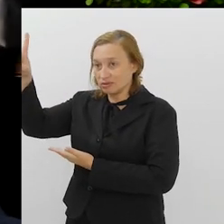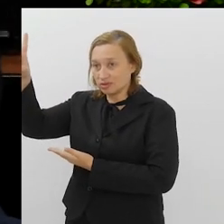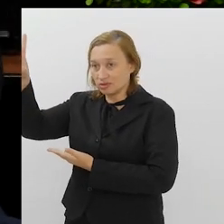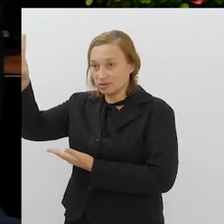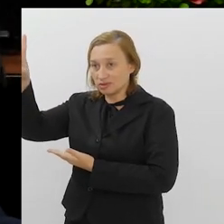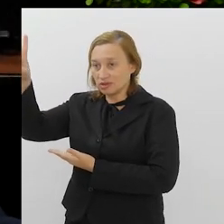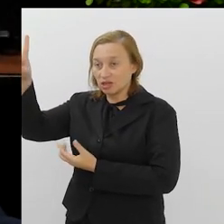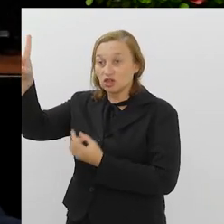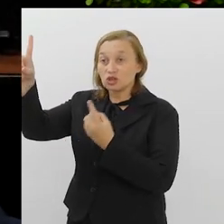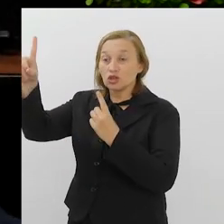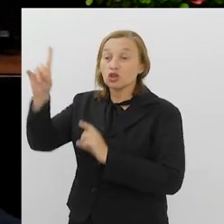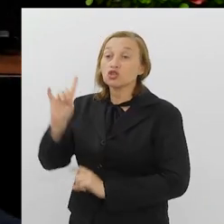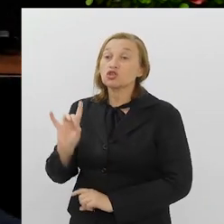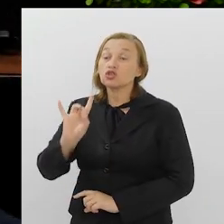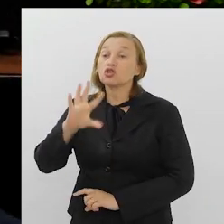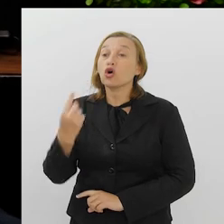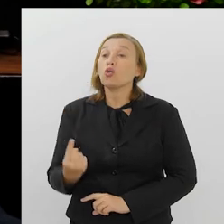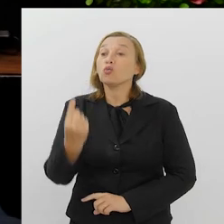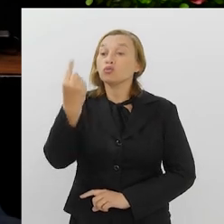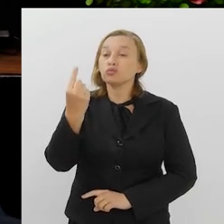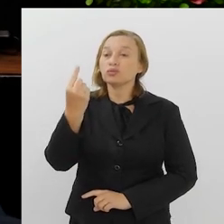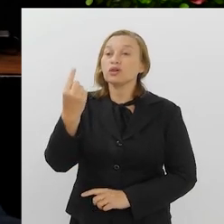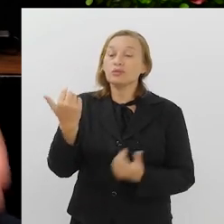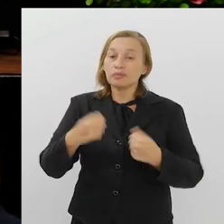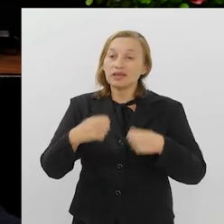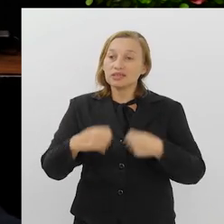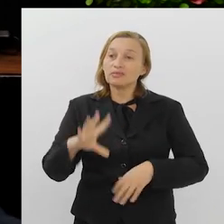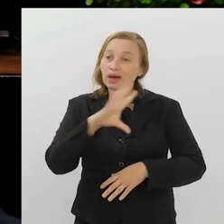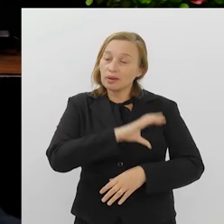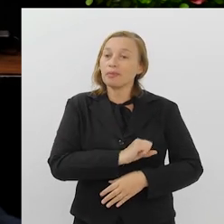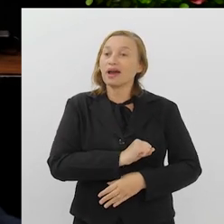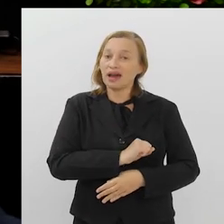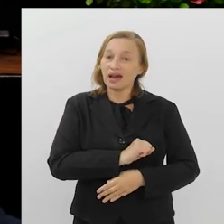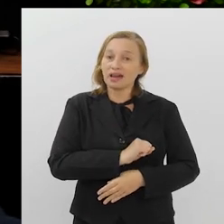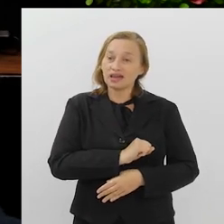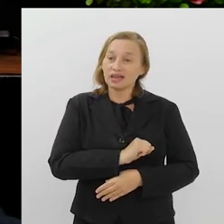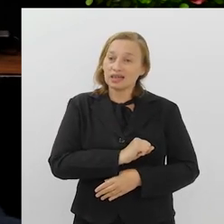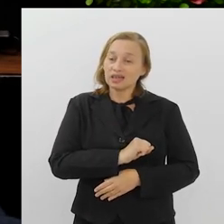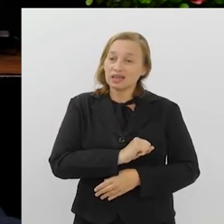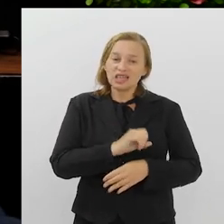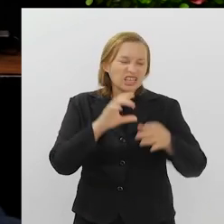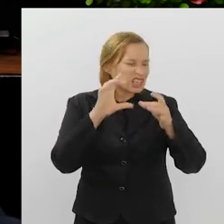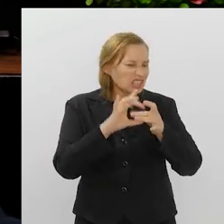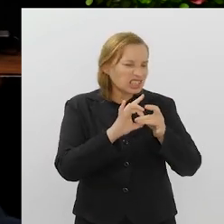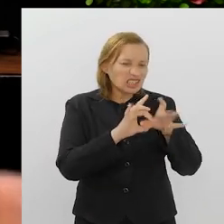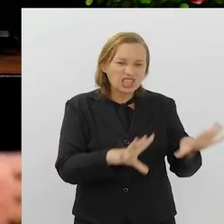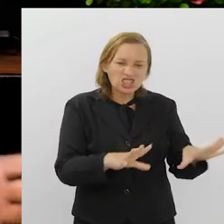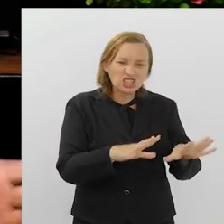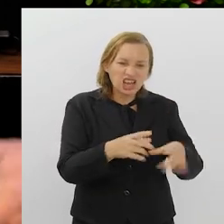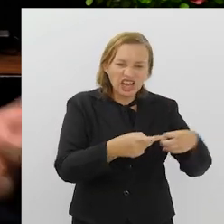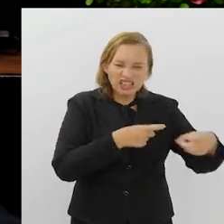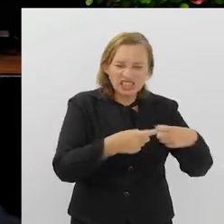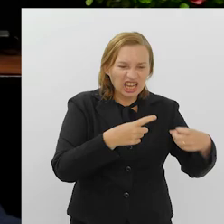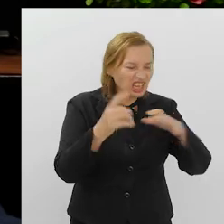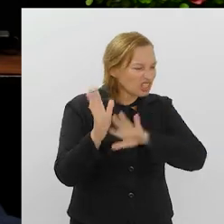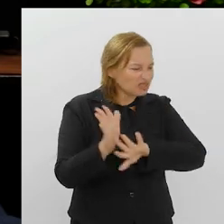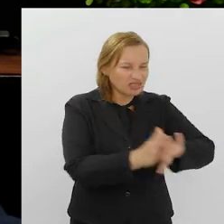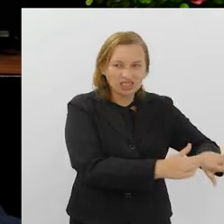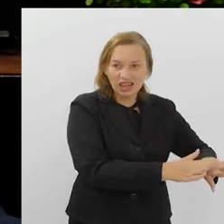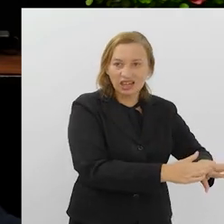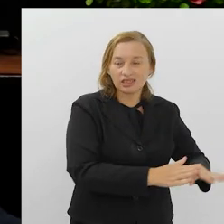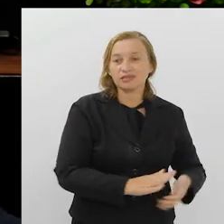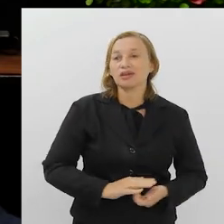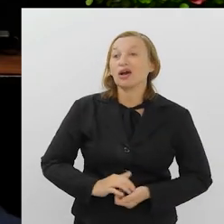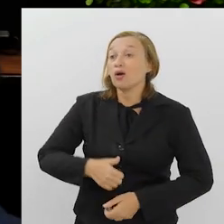celestial Nosso Deus é o mesmo e que nós temos que nos amar e deixar as guerras de lado isso é uma